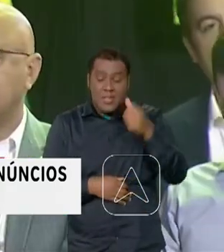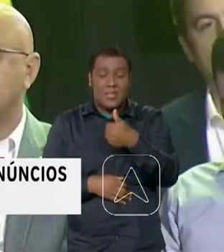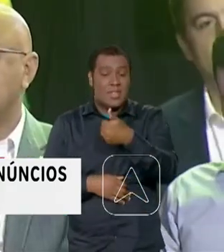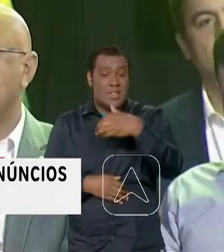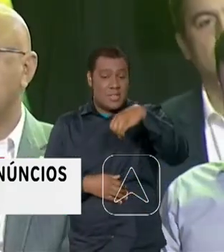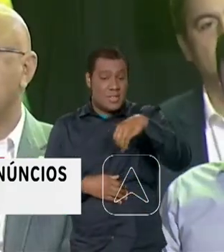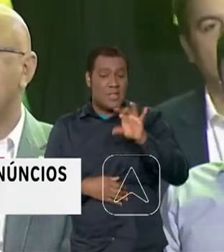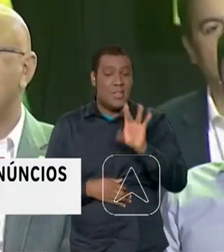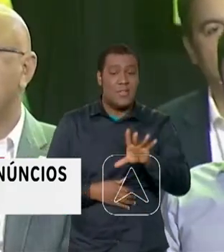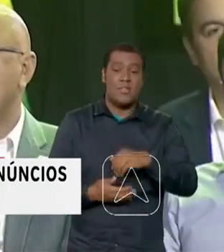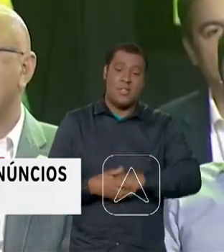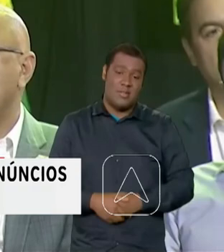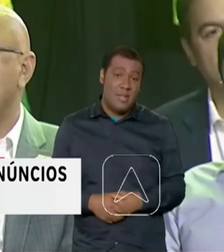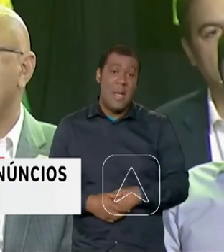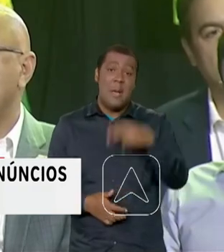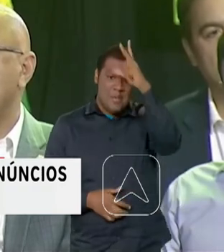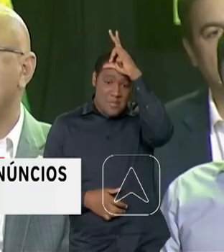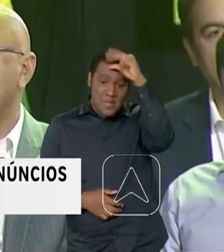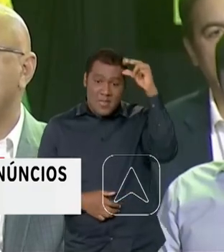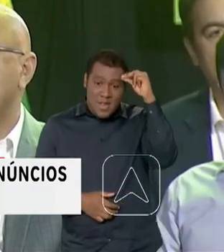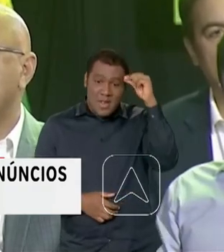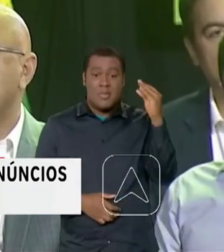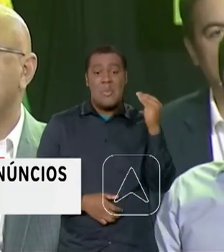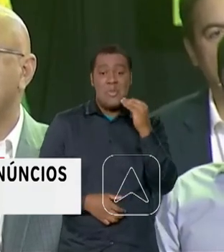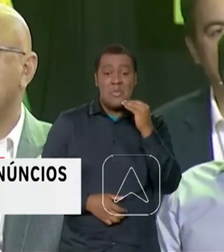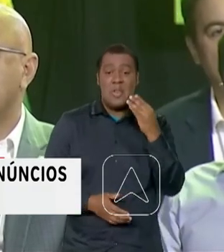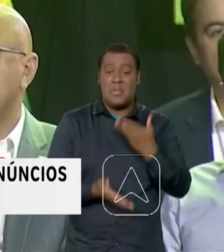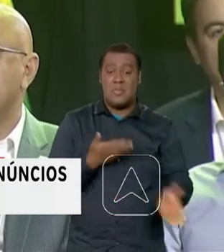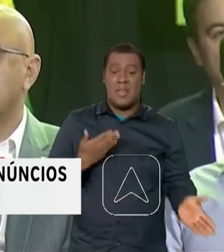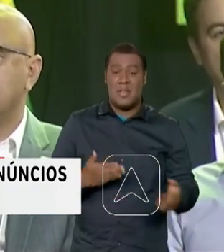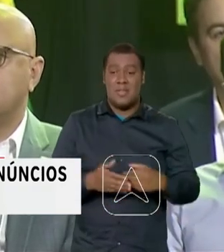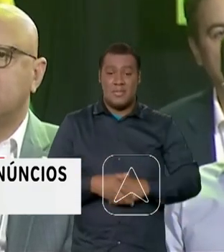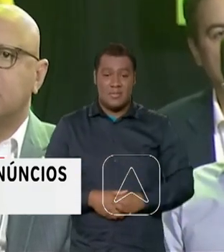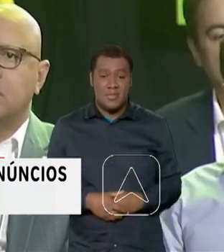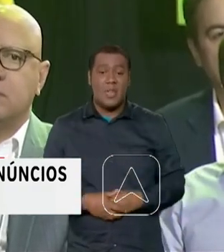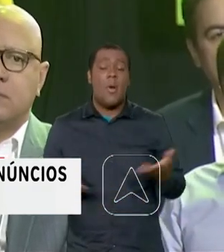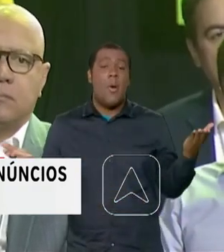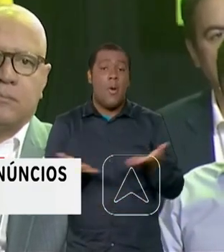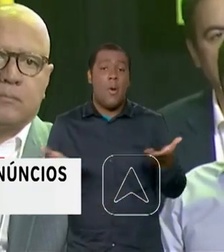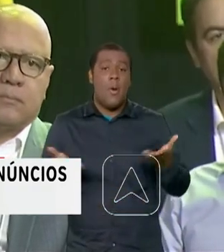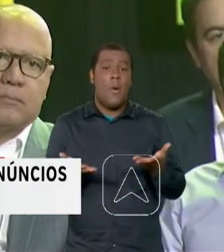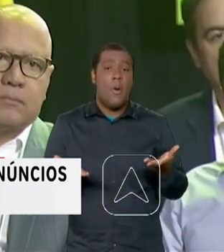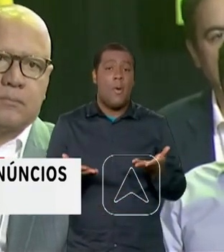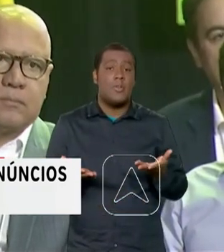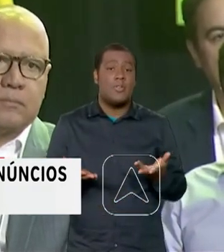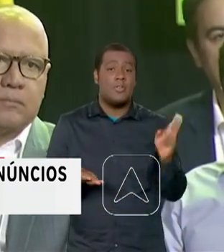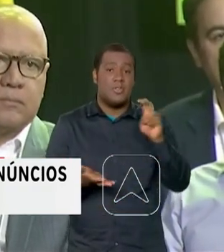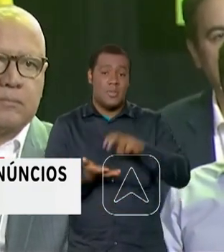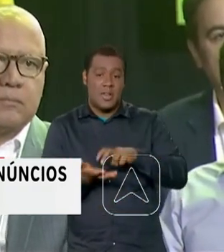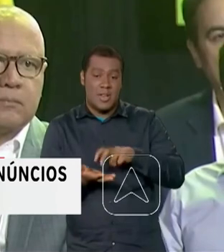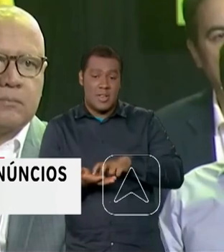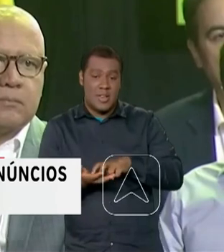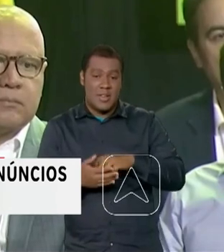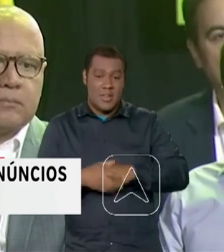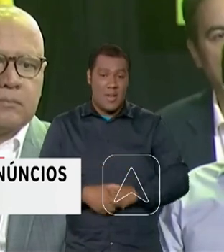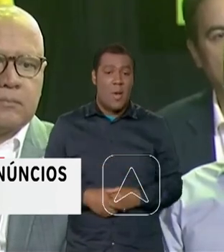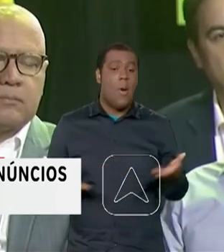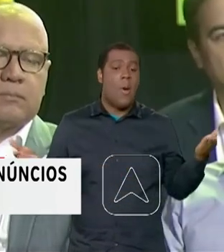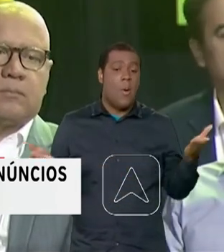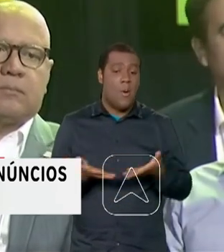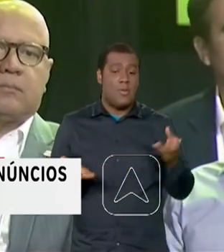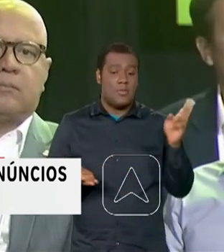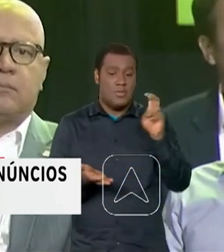estão perdendo uma grande oportunidade só até hoje de manhã Presidente nós abrimos a caravana ontem pela manhã só até hoje de